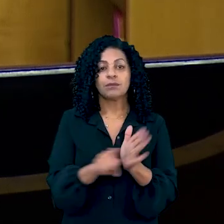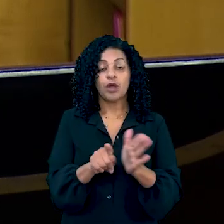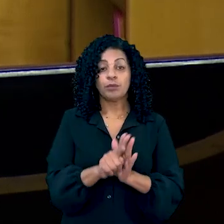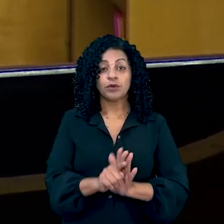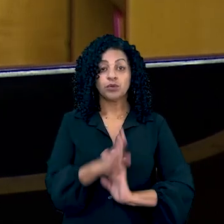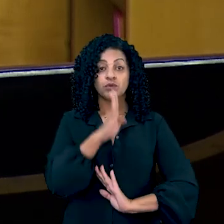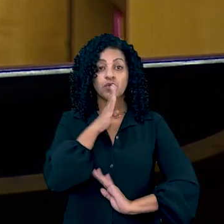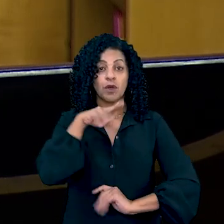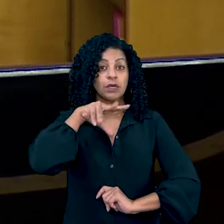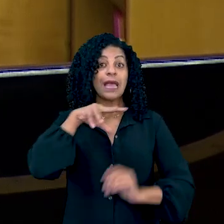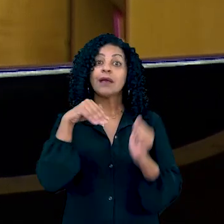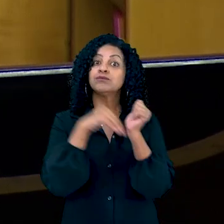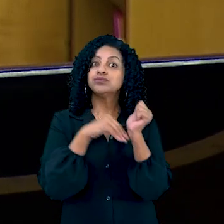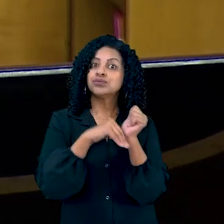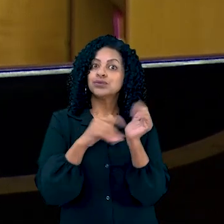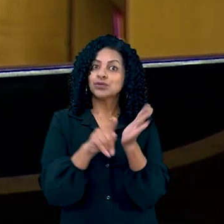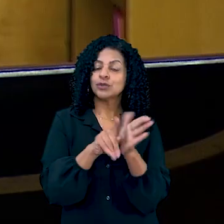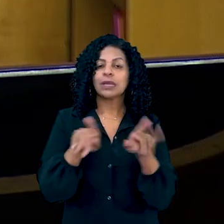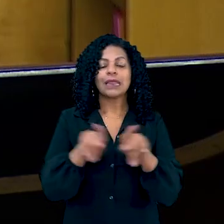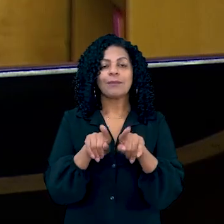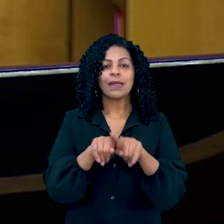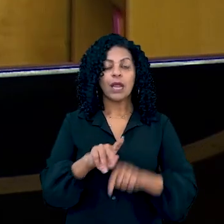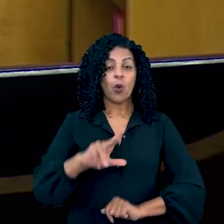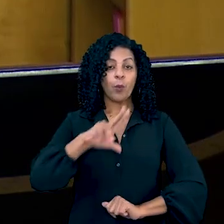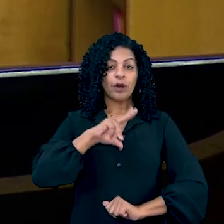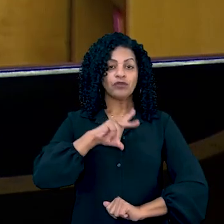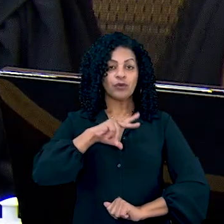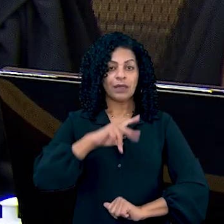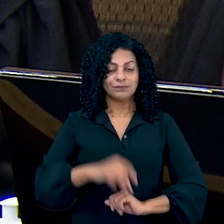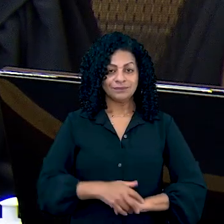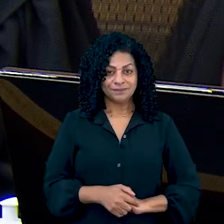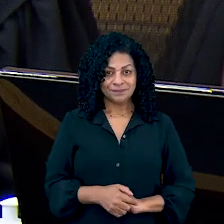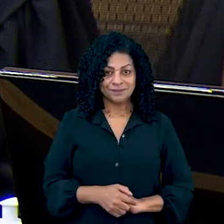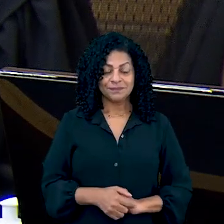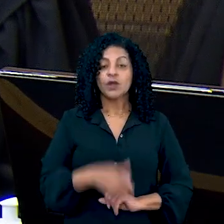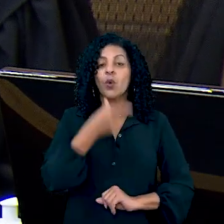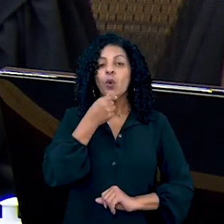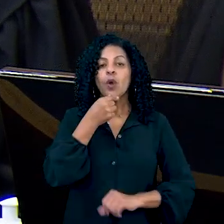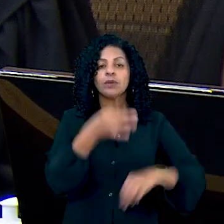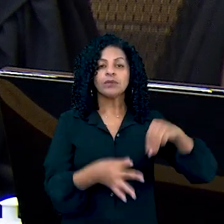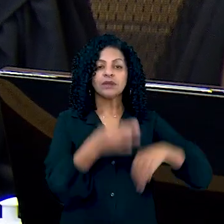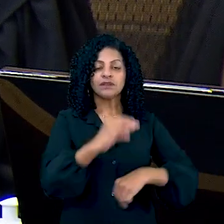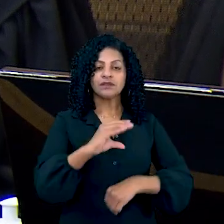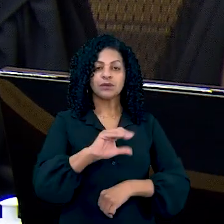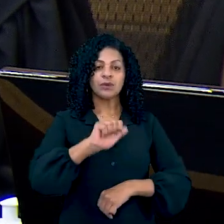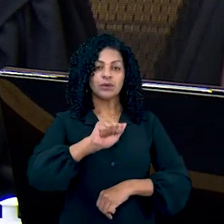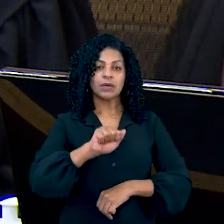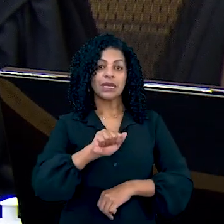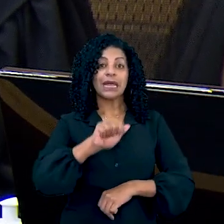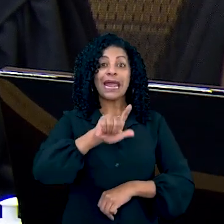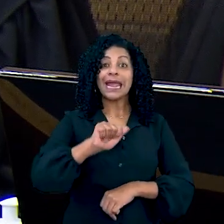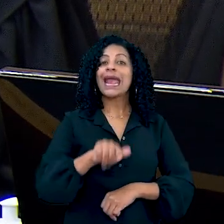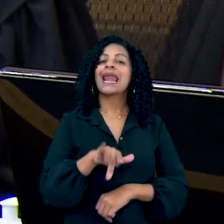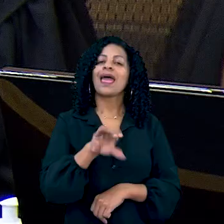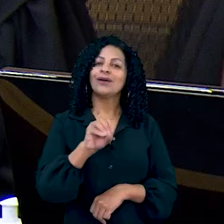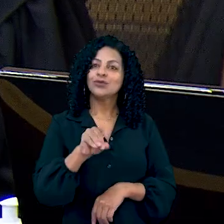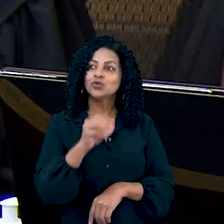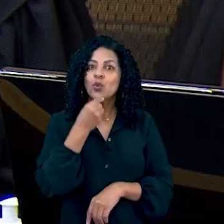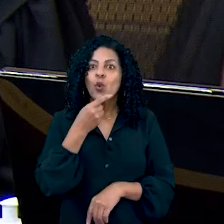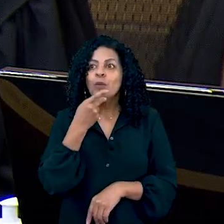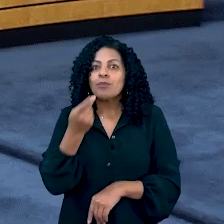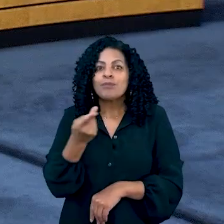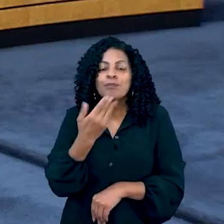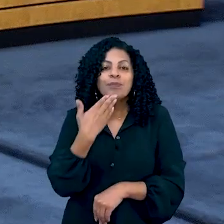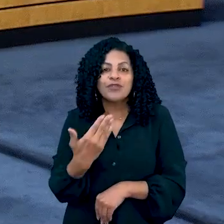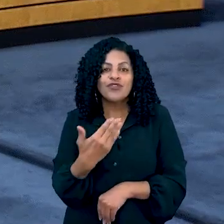quebra de sigilo bancário, não havendo que se falar em indenização no particular. O ministro Cláudio Brandão havia pedido vista